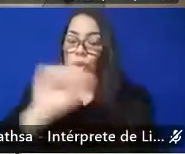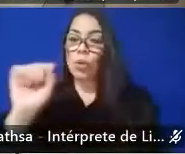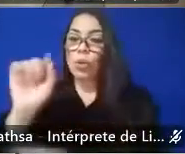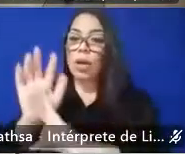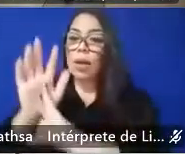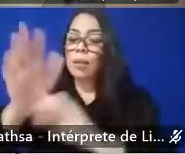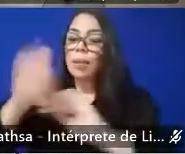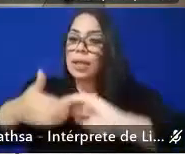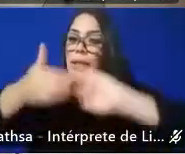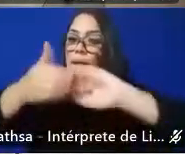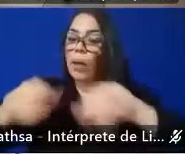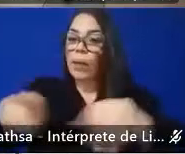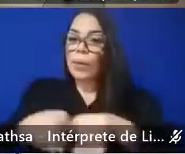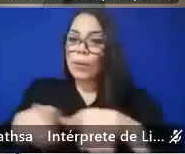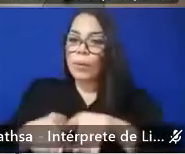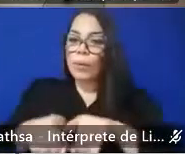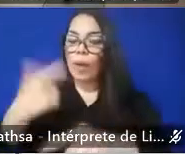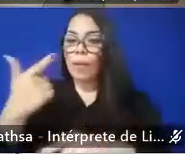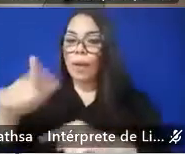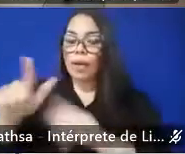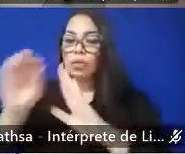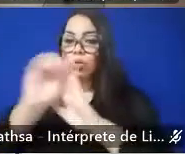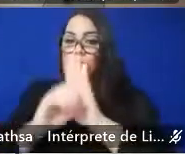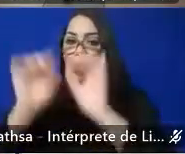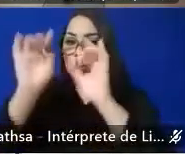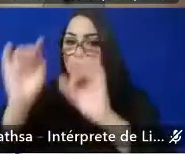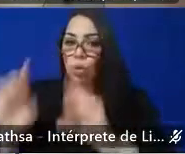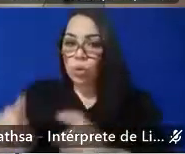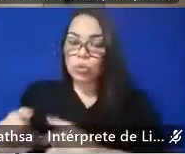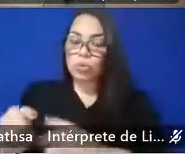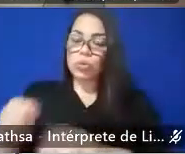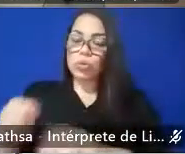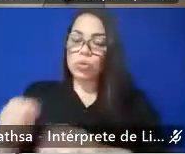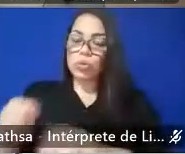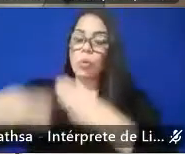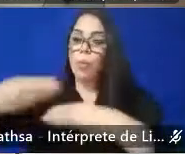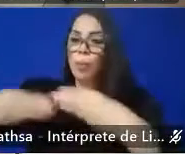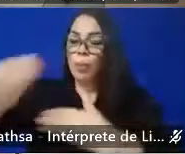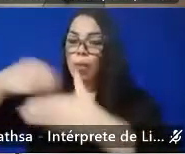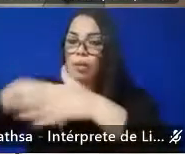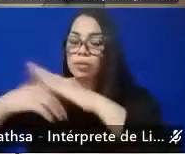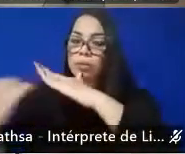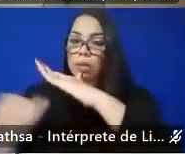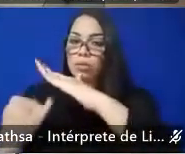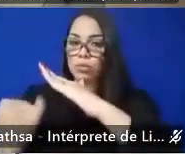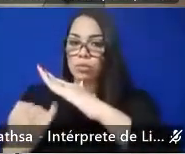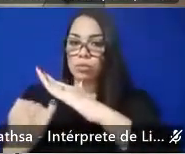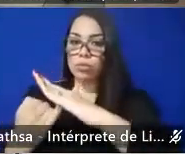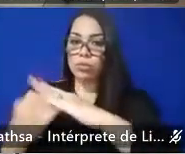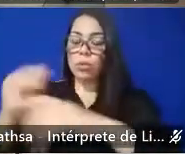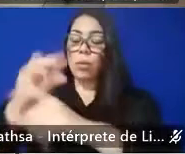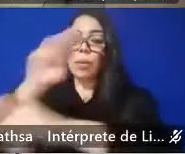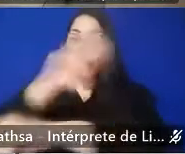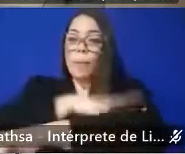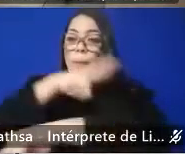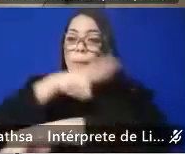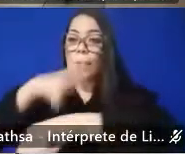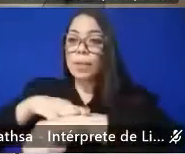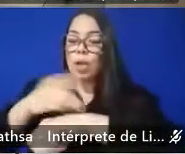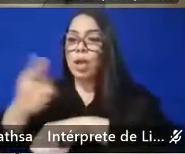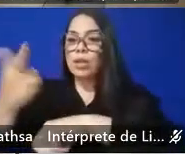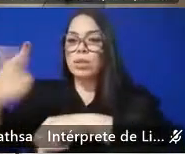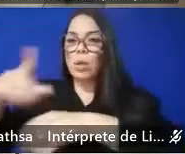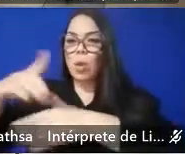integrantes do órgão especial os membros da instituição estão magistrados e as demais autoridades do Poder